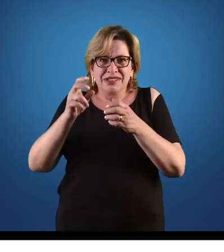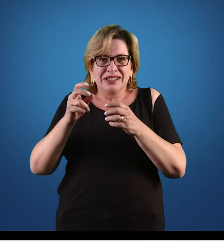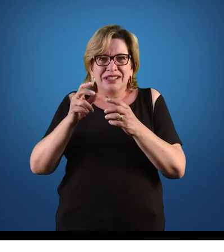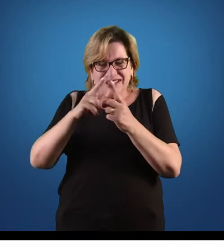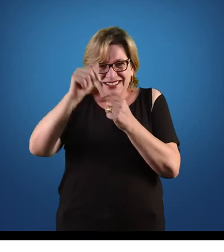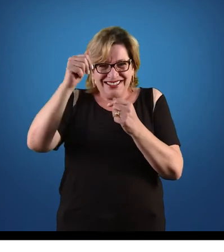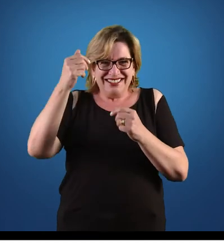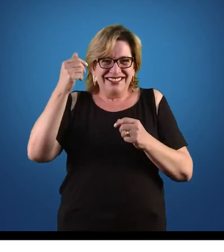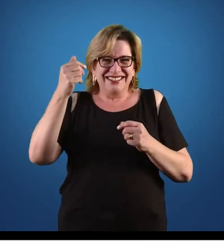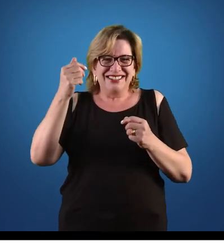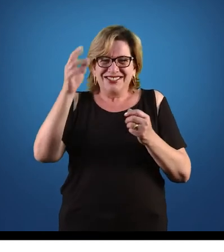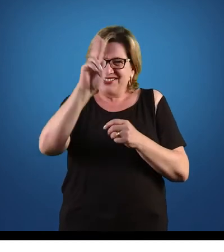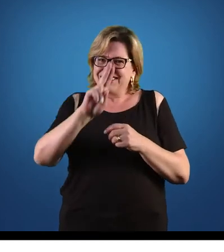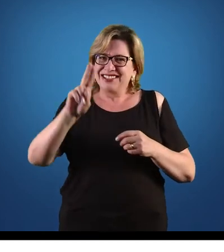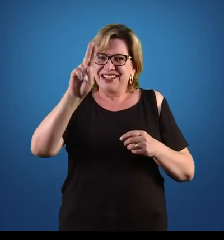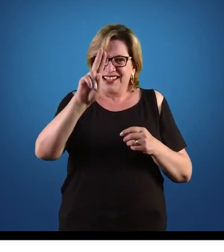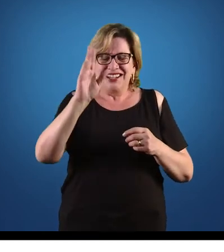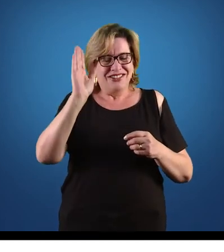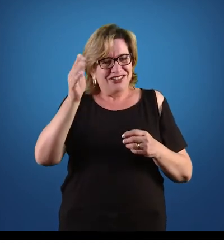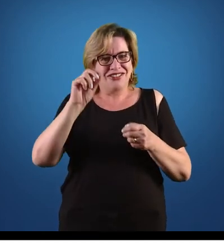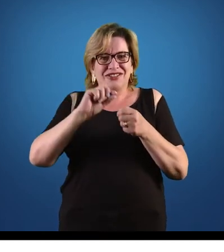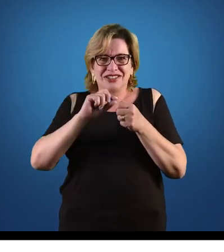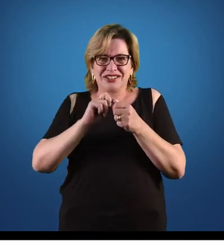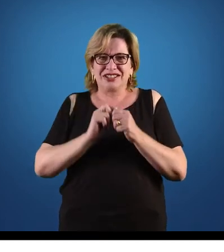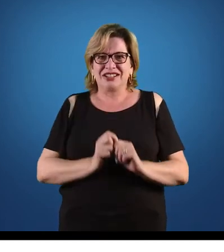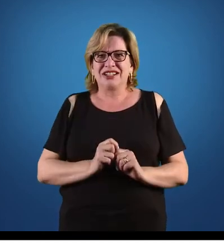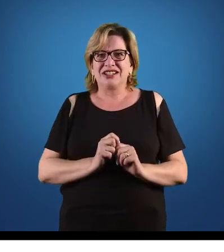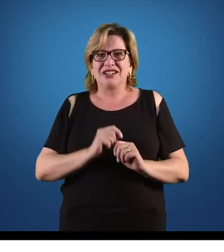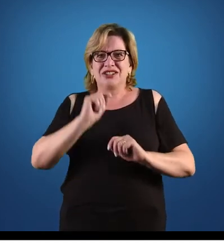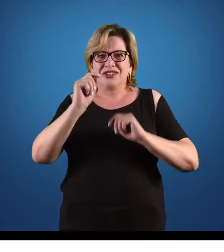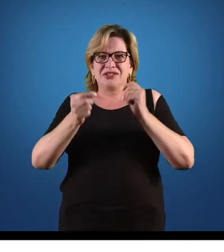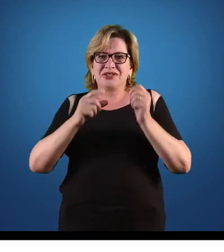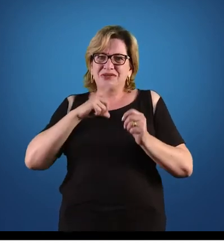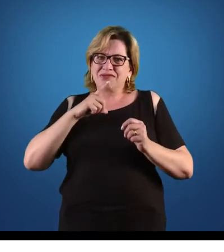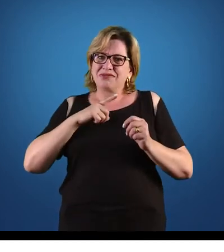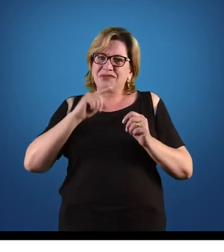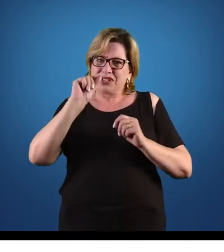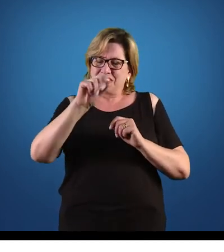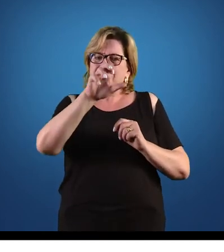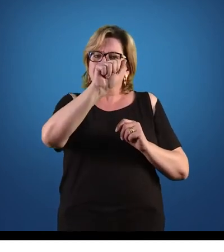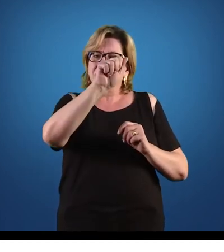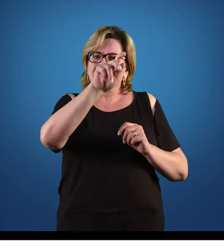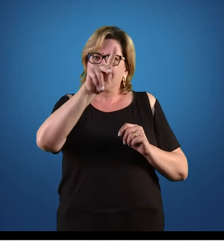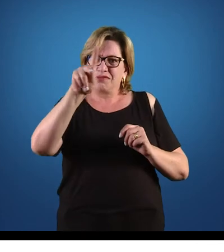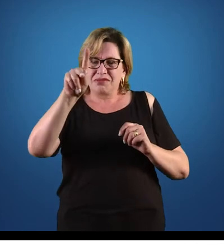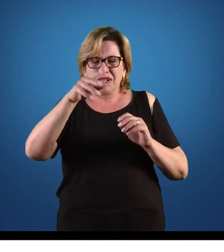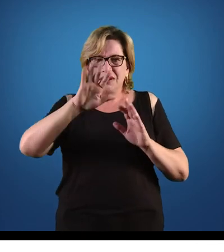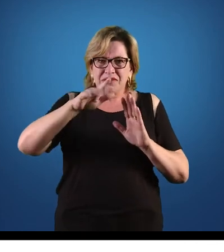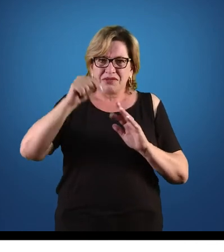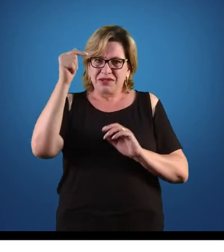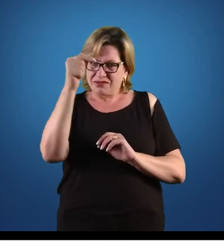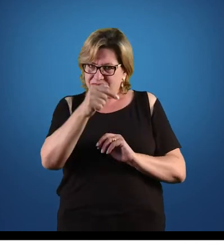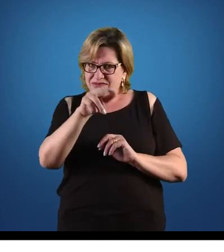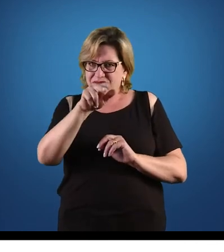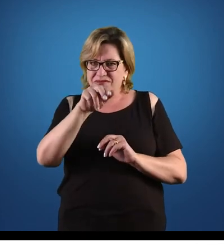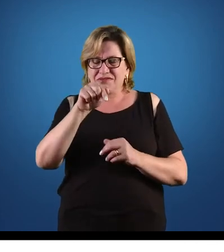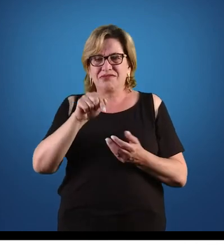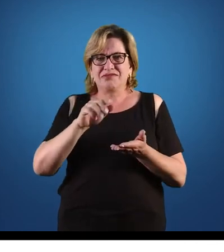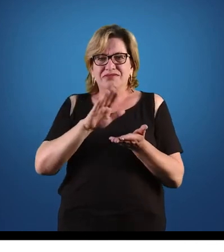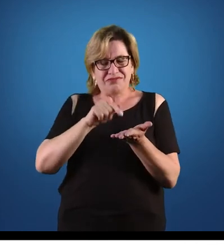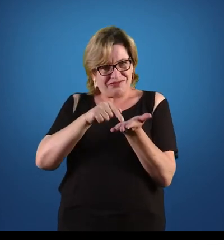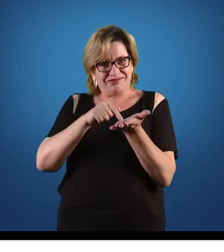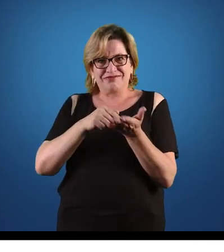ok? O tamanho que está no programa, no aplicativo que eu falei para vocês, é mais ou menos esse que está aqui na minha mão,